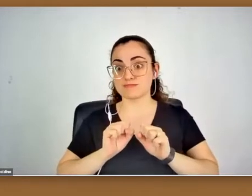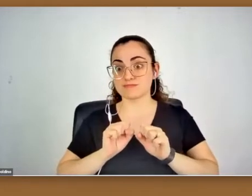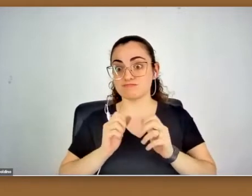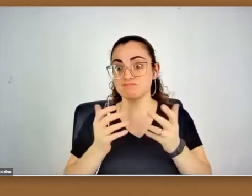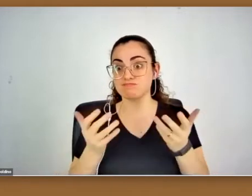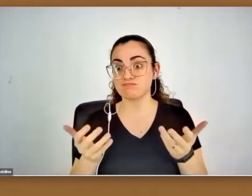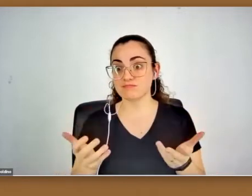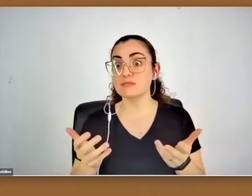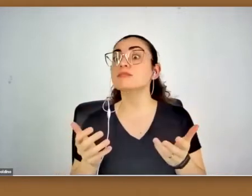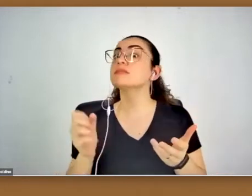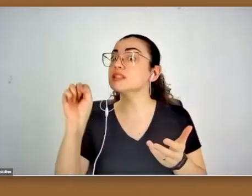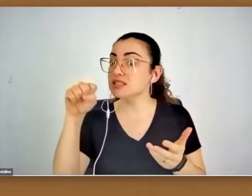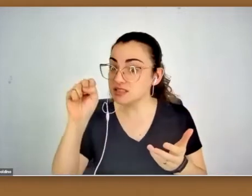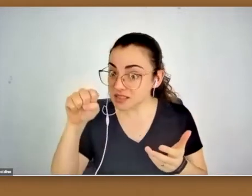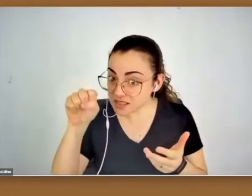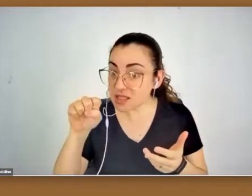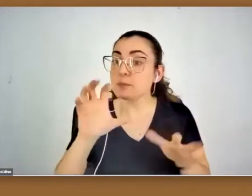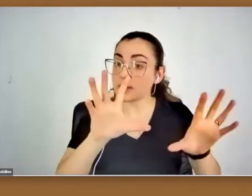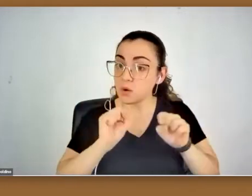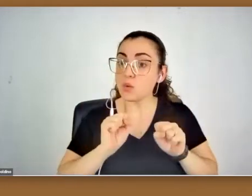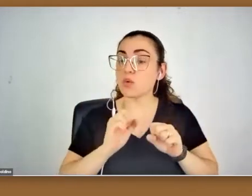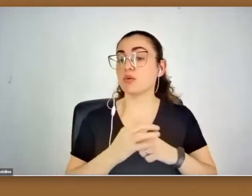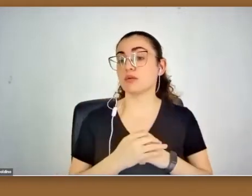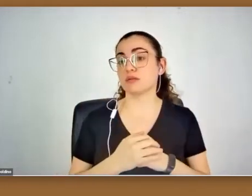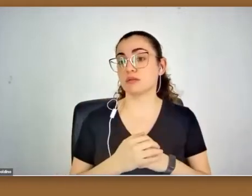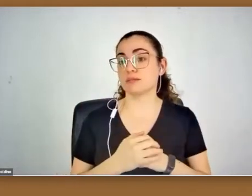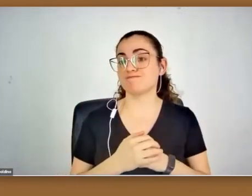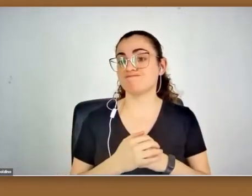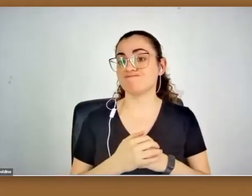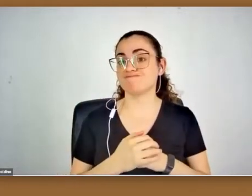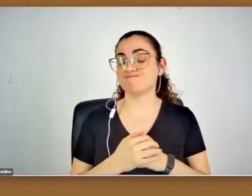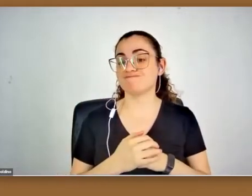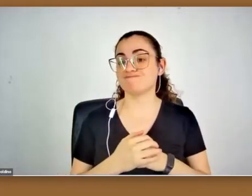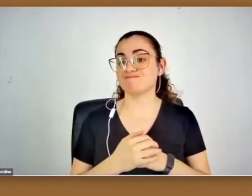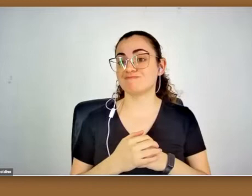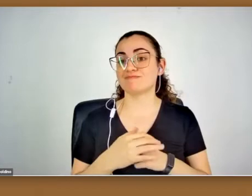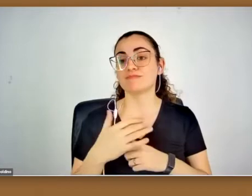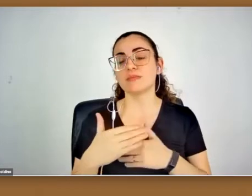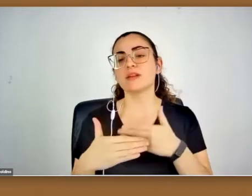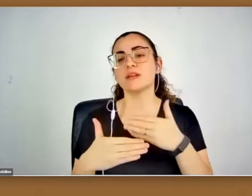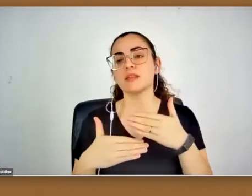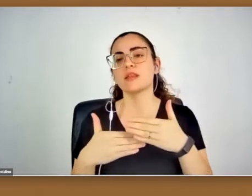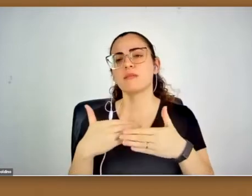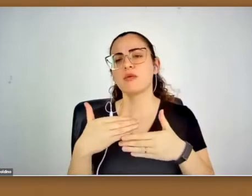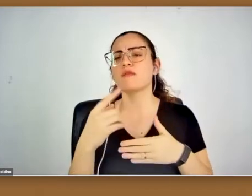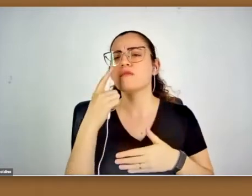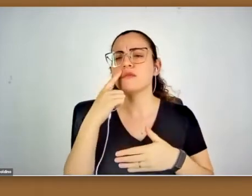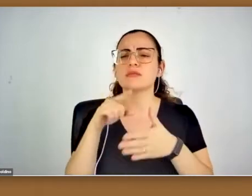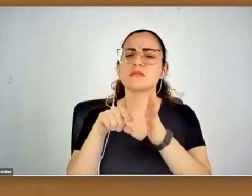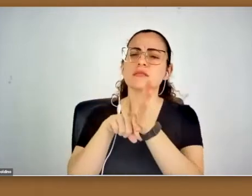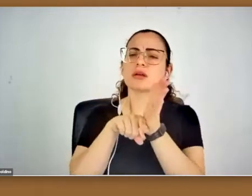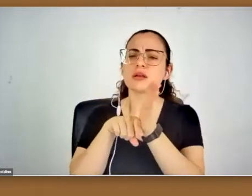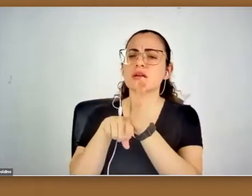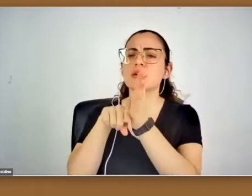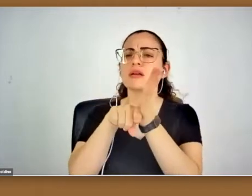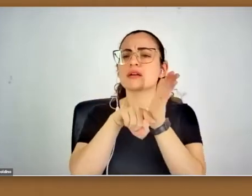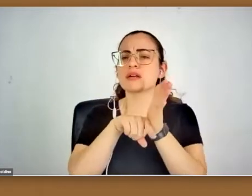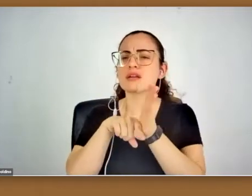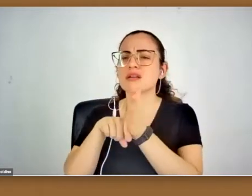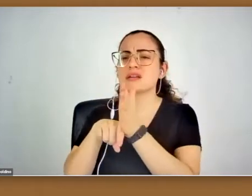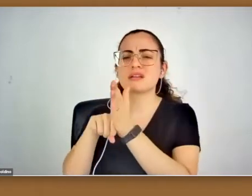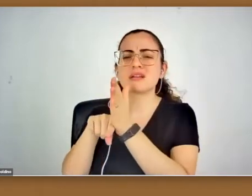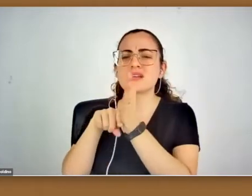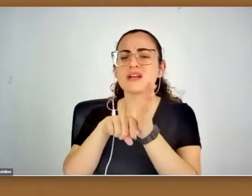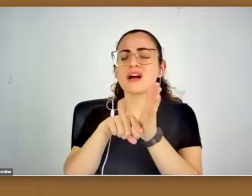Sim, essas mulheres tiveram. E aí depois foram feitas várias pesquisas até achar, né,